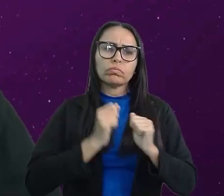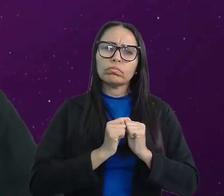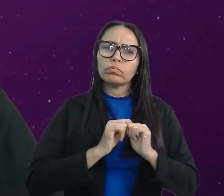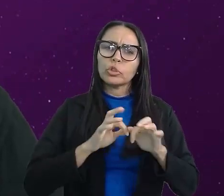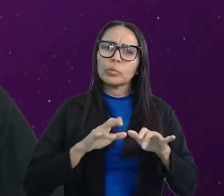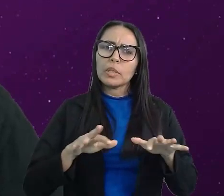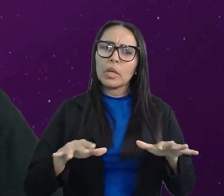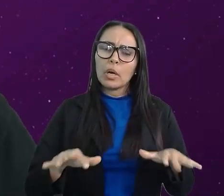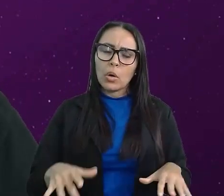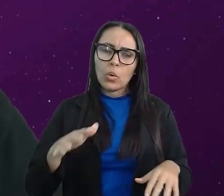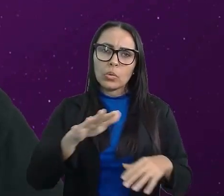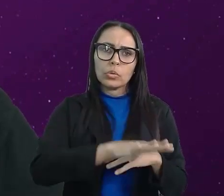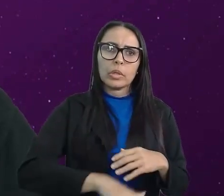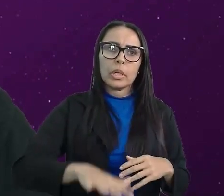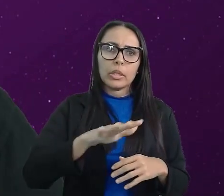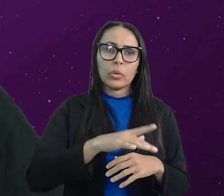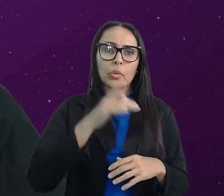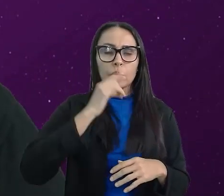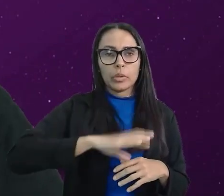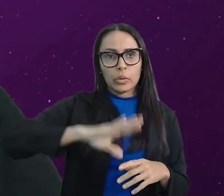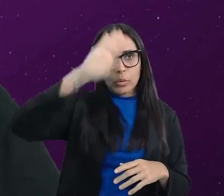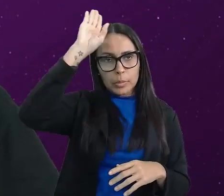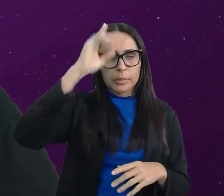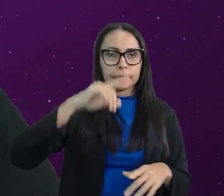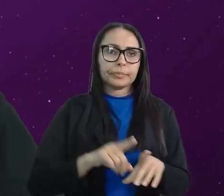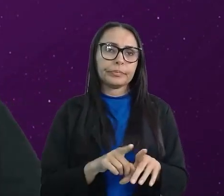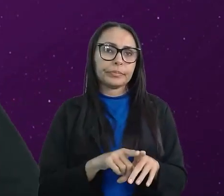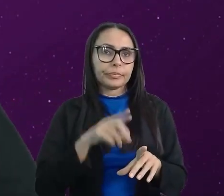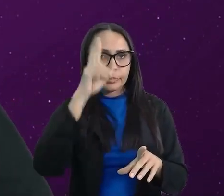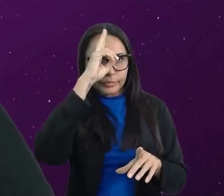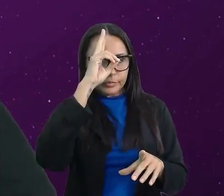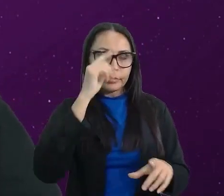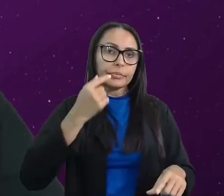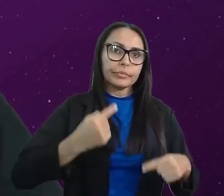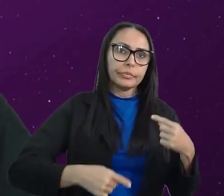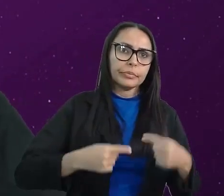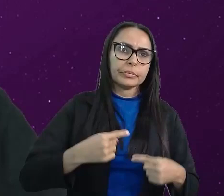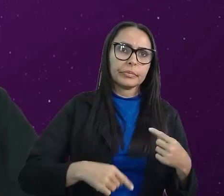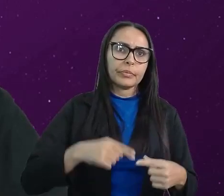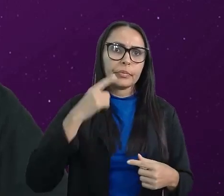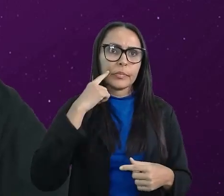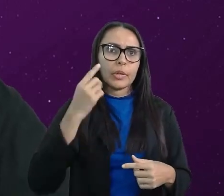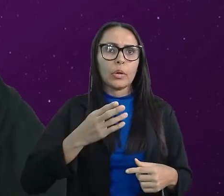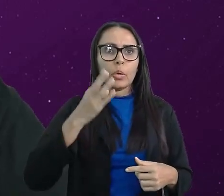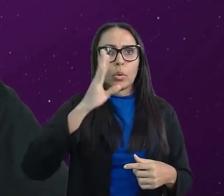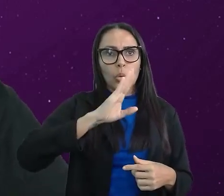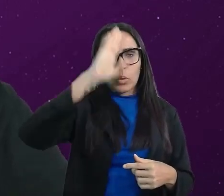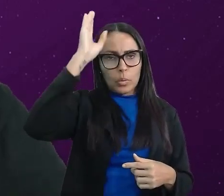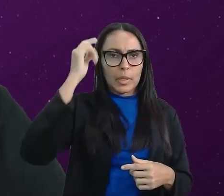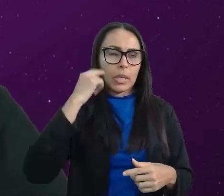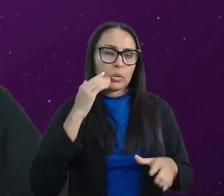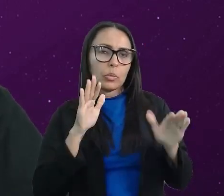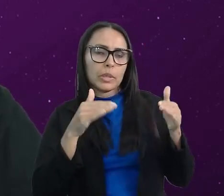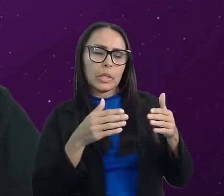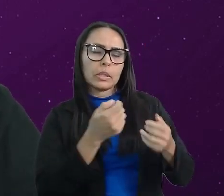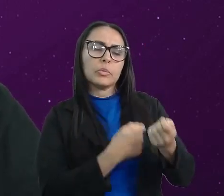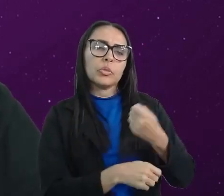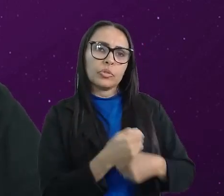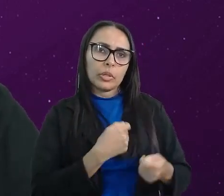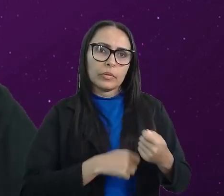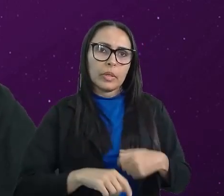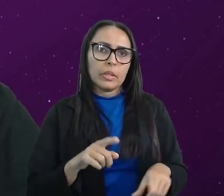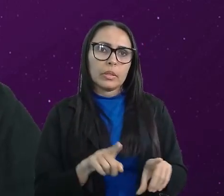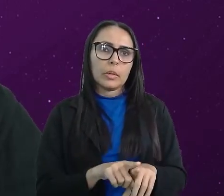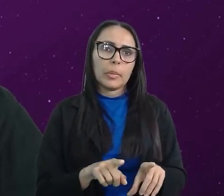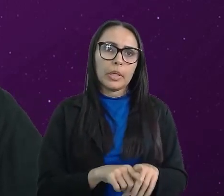expansão do território Romano também lembre-se que na política Roma era dominada e administrada pelos